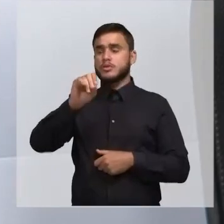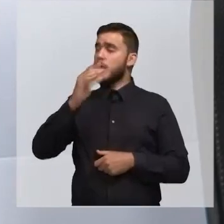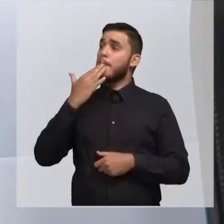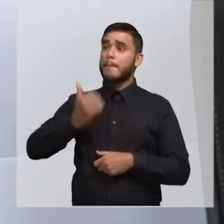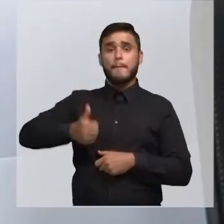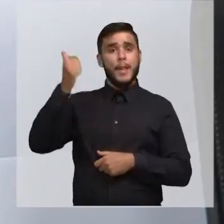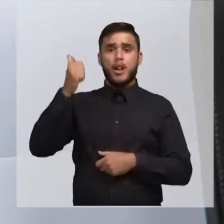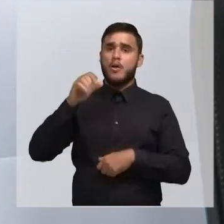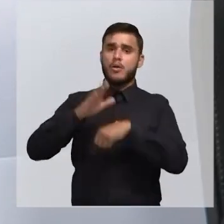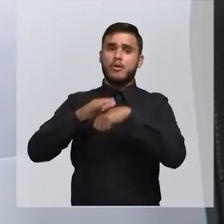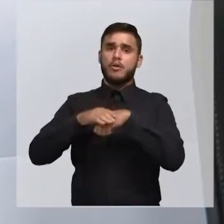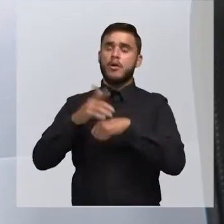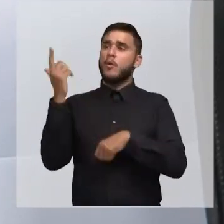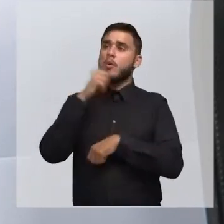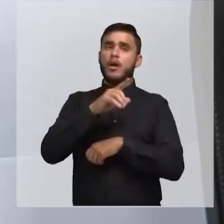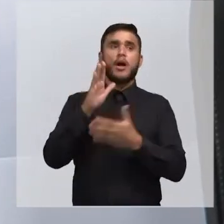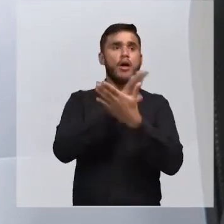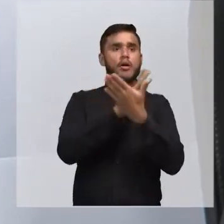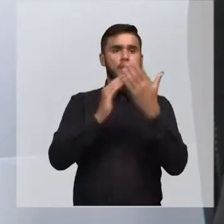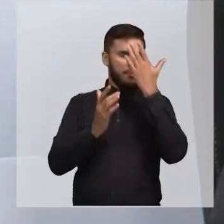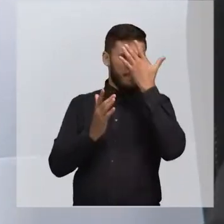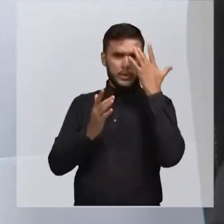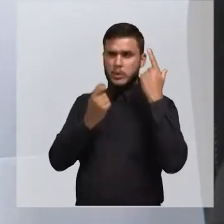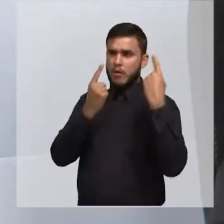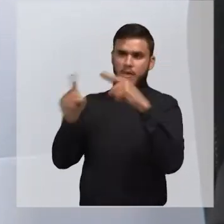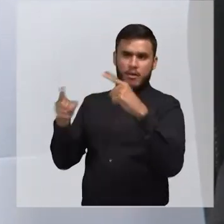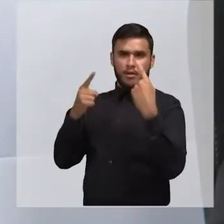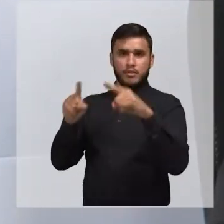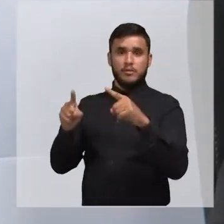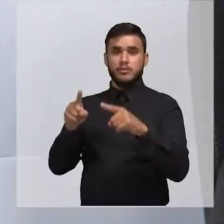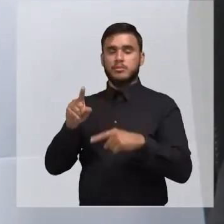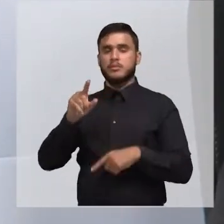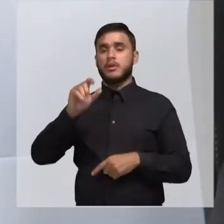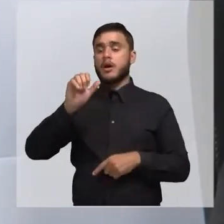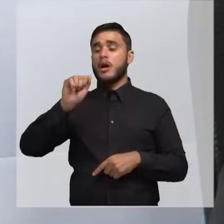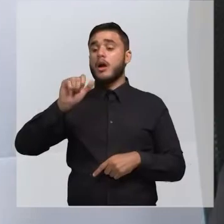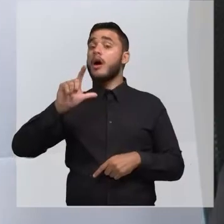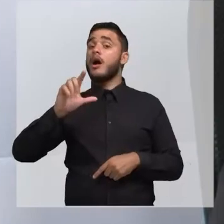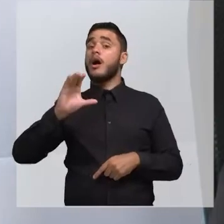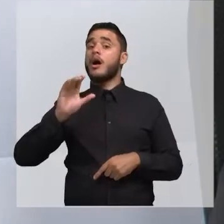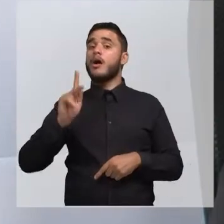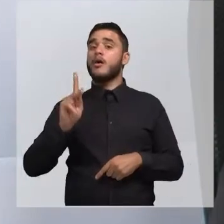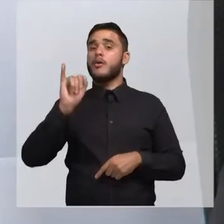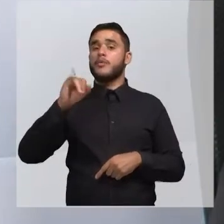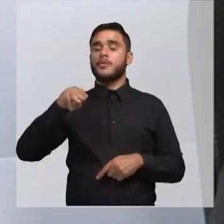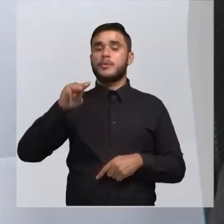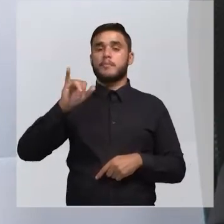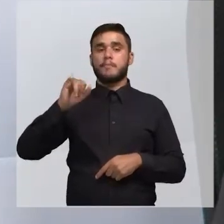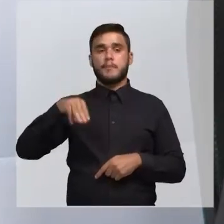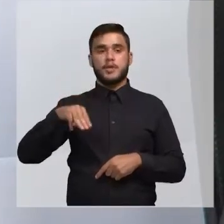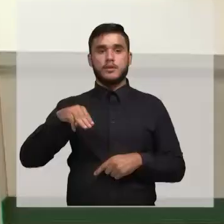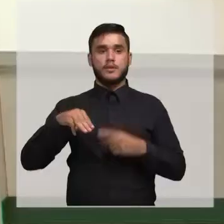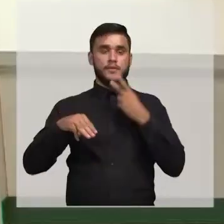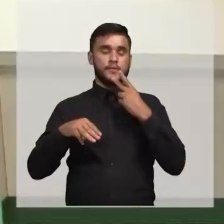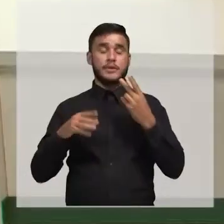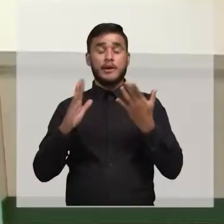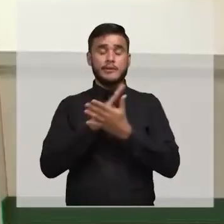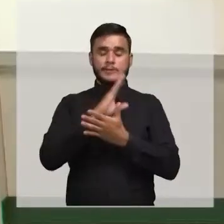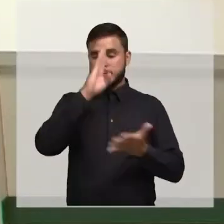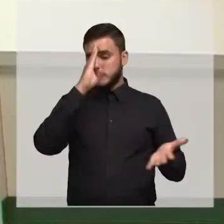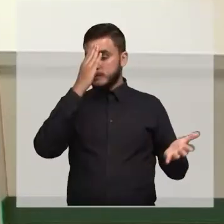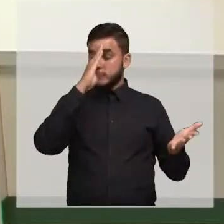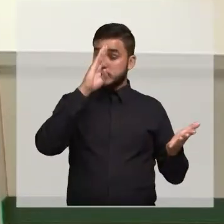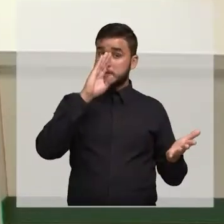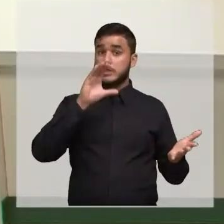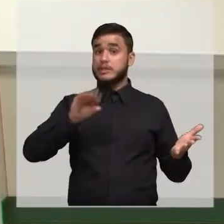competitiva hoje e com menos rejeição do que Geraldo Alckmin. O problema é a boca do Ciro, né? O temperamento, né? O temperamento